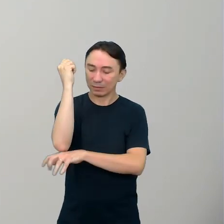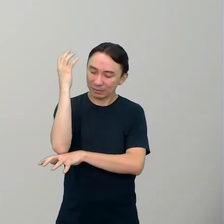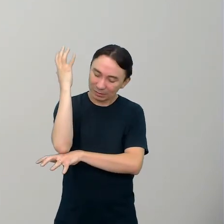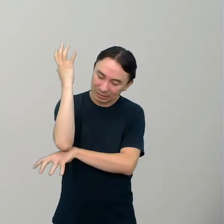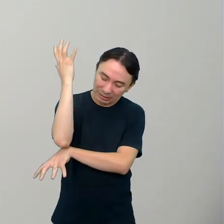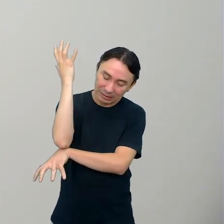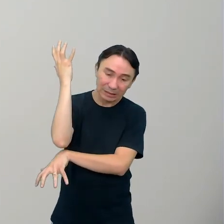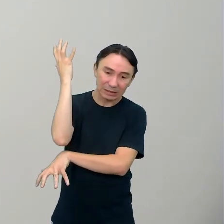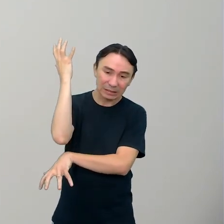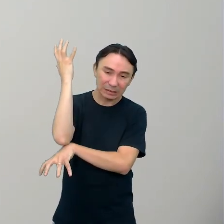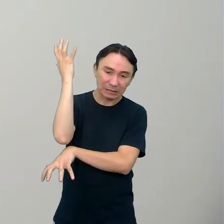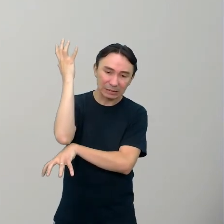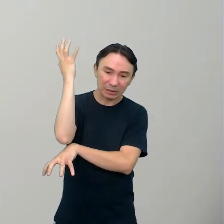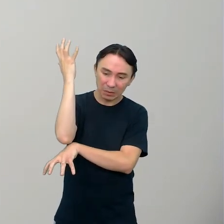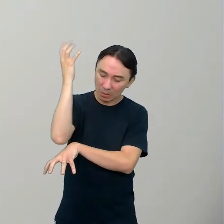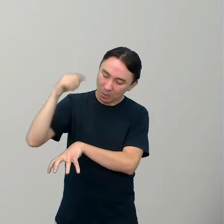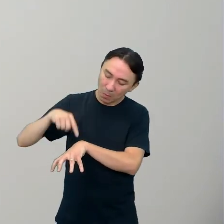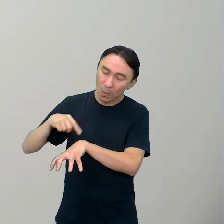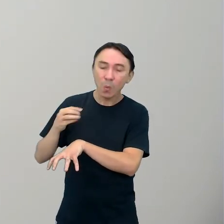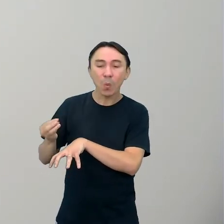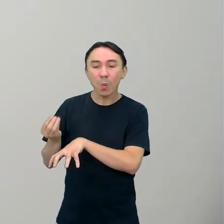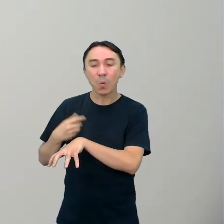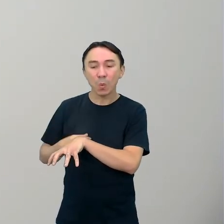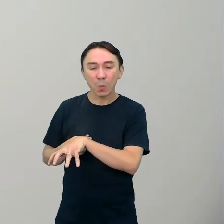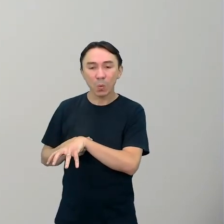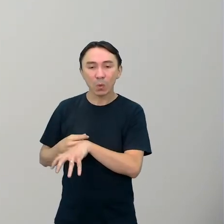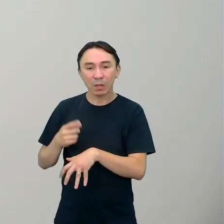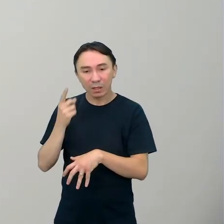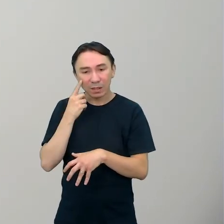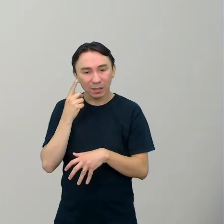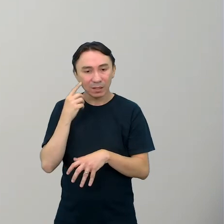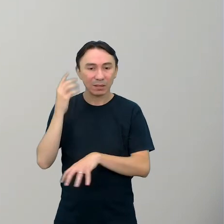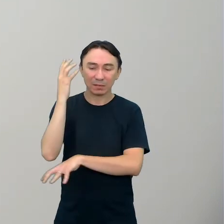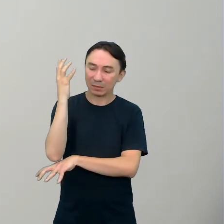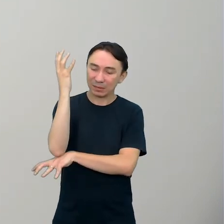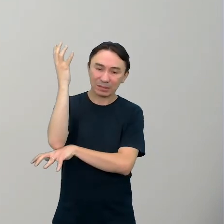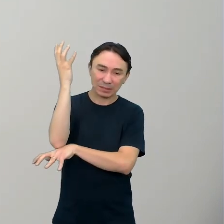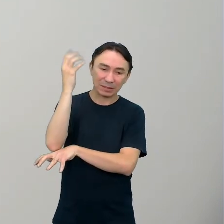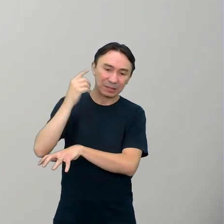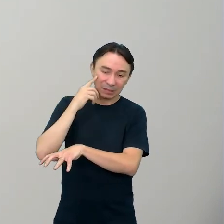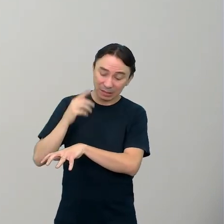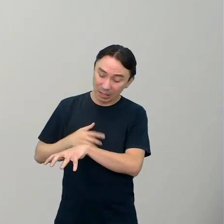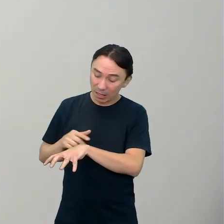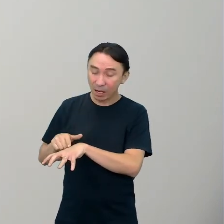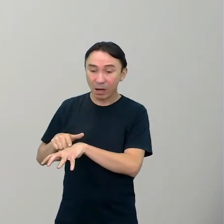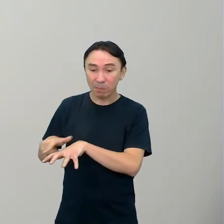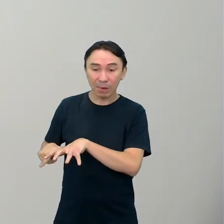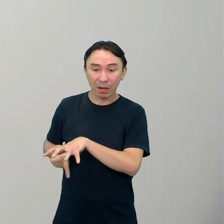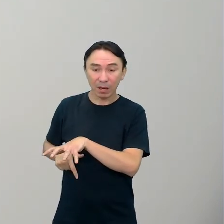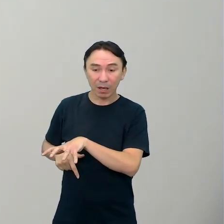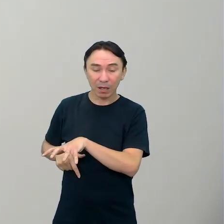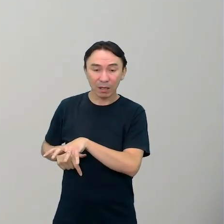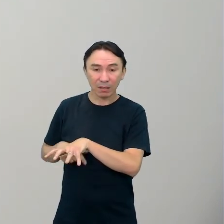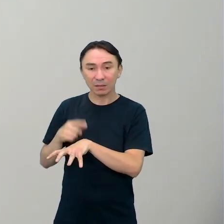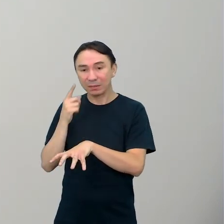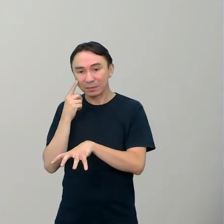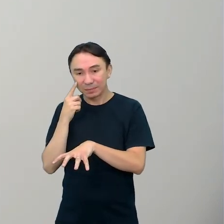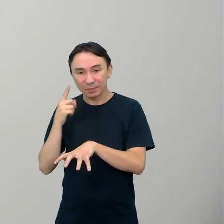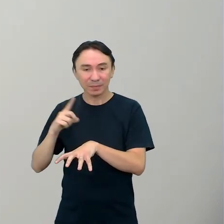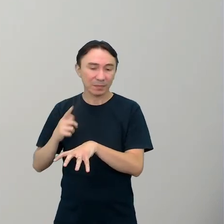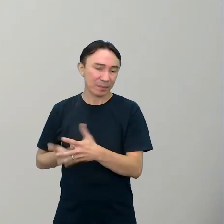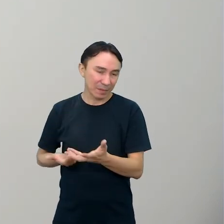por exemplo, que é aquela raiz que a gente chama de fasciculada, né, ou aquela raiz em cabeleira, onde a gente não tem uma